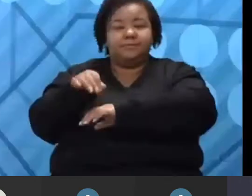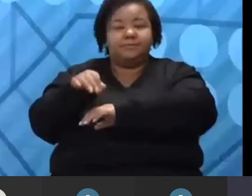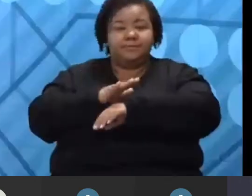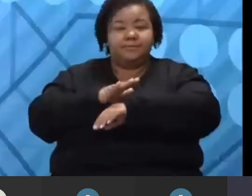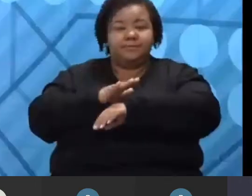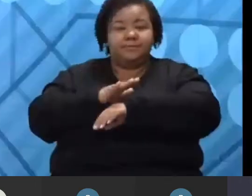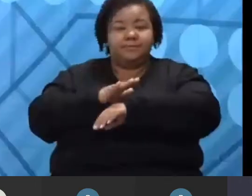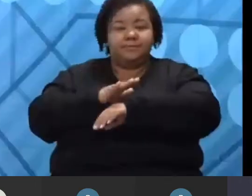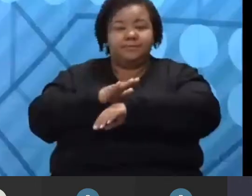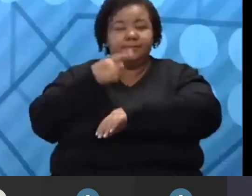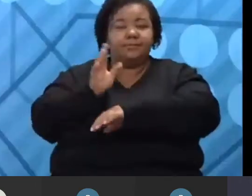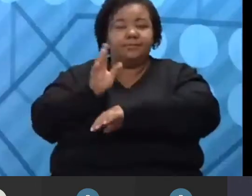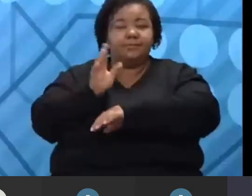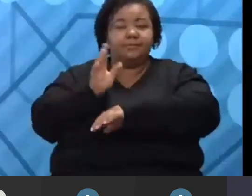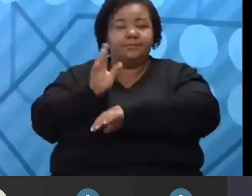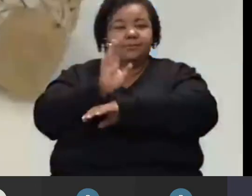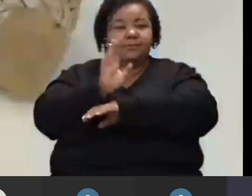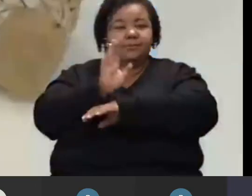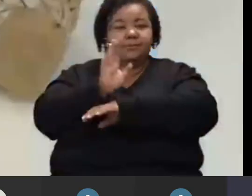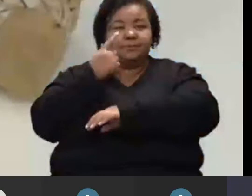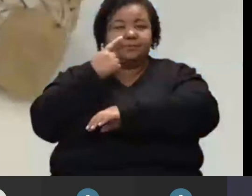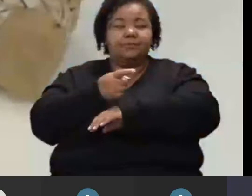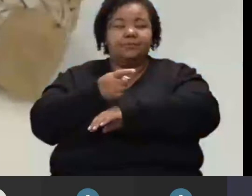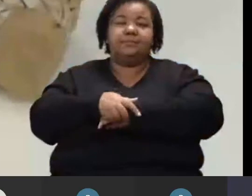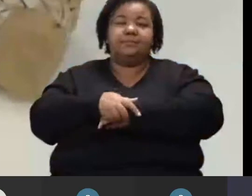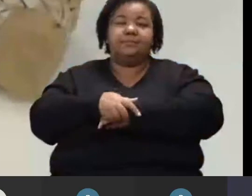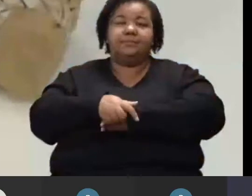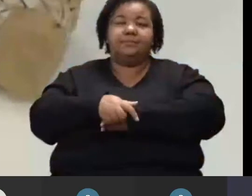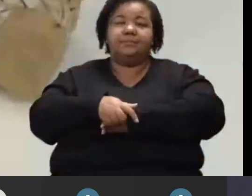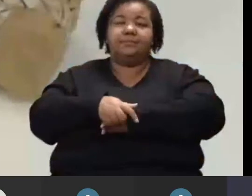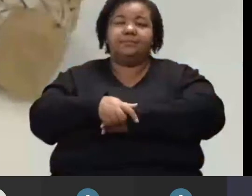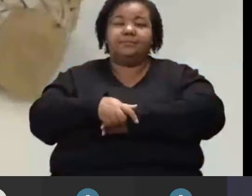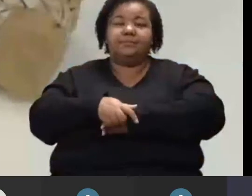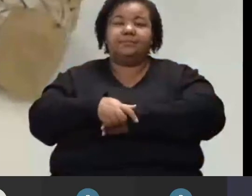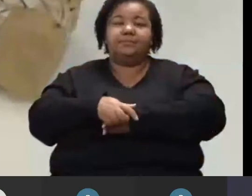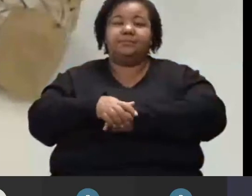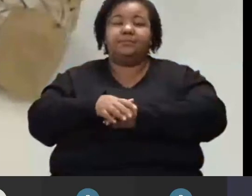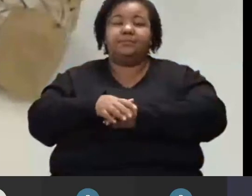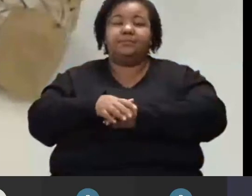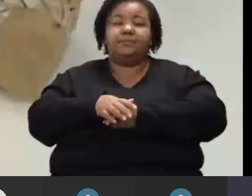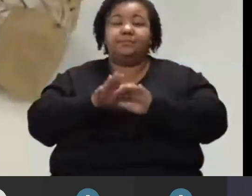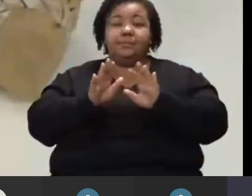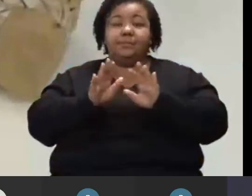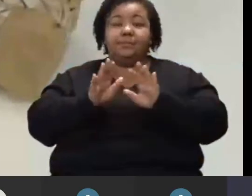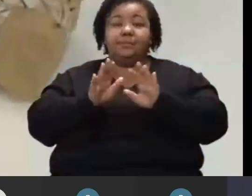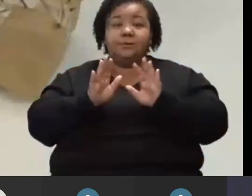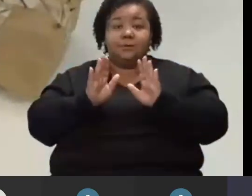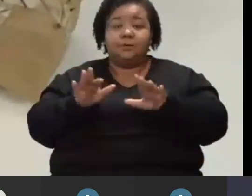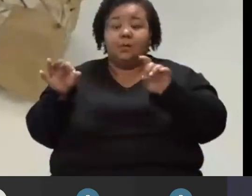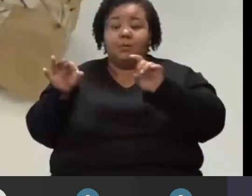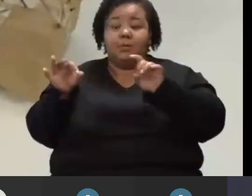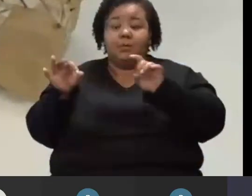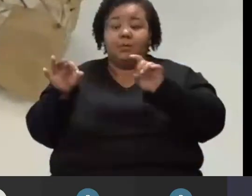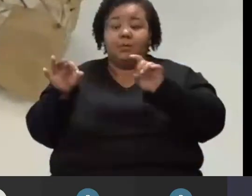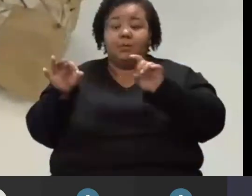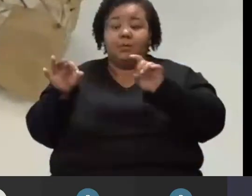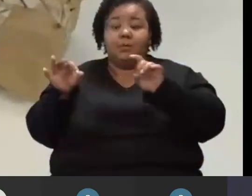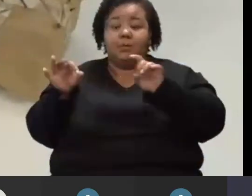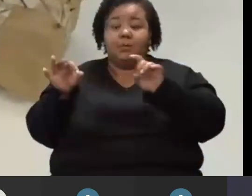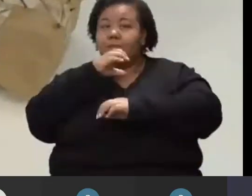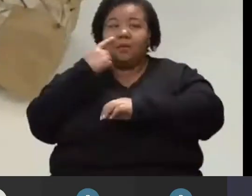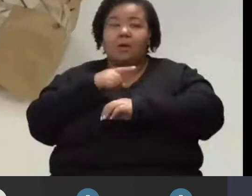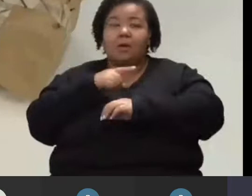tempo. Vamos então ao vídeo para observar a distribuição do meio de cultura. Então, após a autoclavação, nós temos aí a fita. Então, veja, a